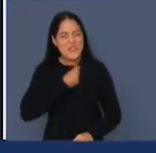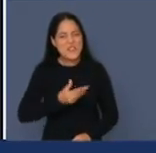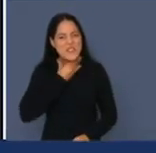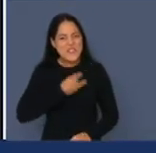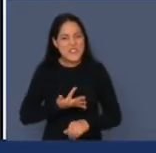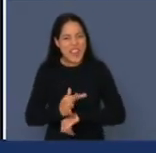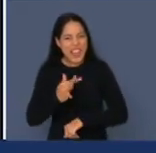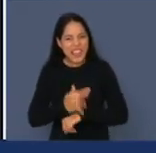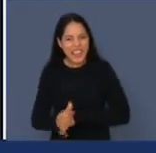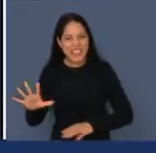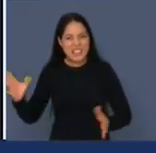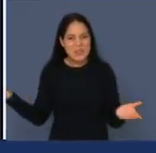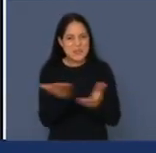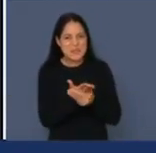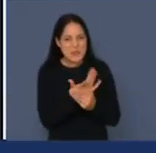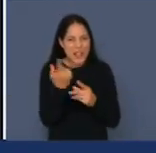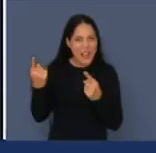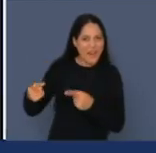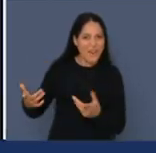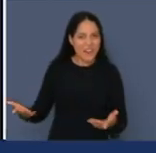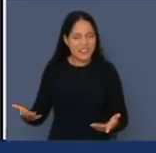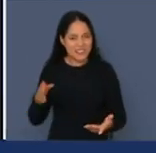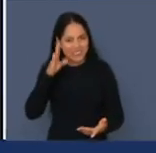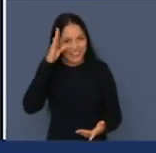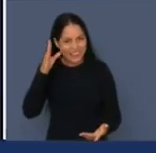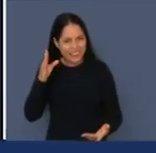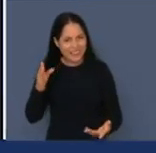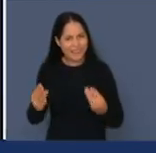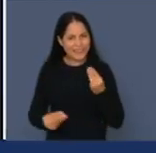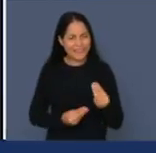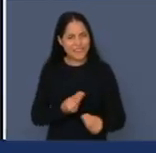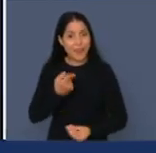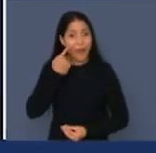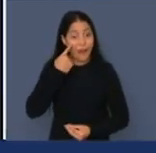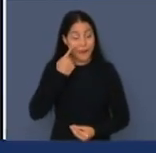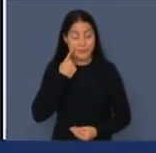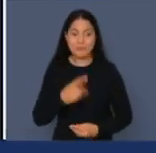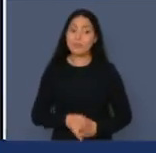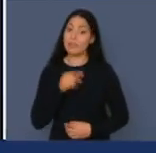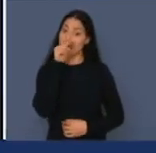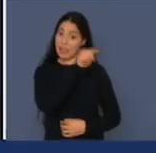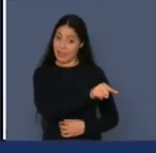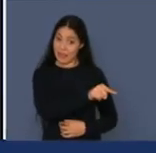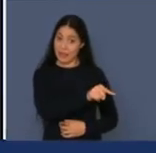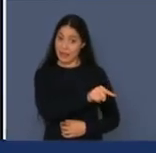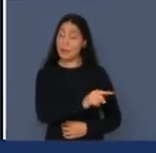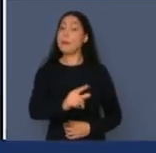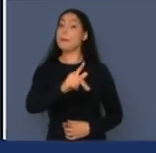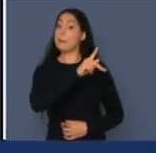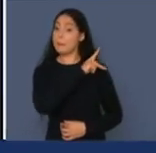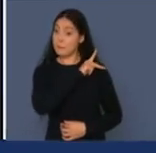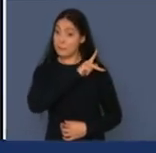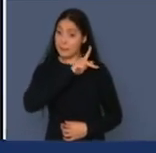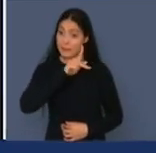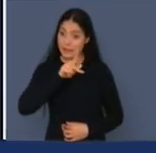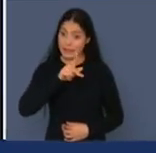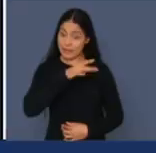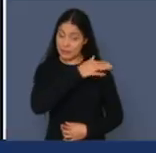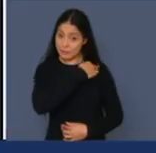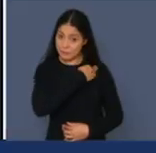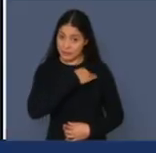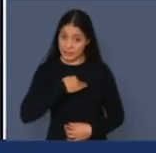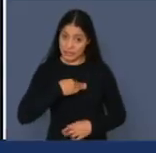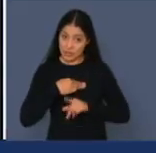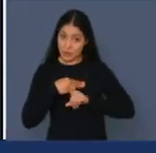bem os meses dois F tornaram elegível um corrupto condenado